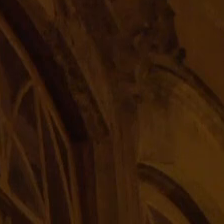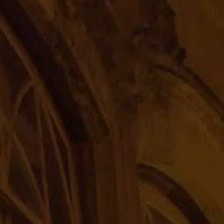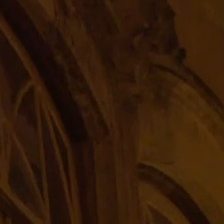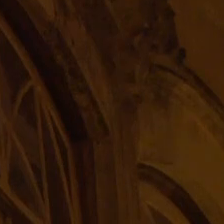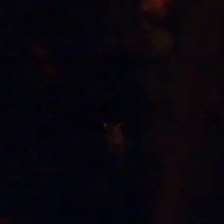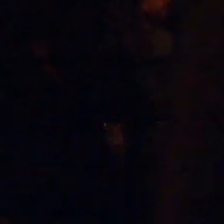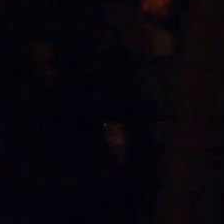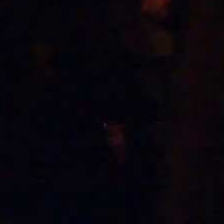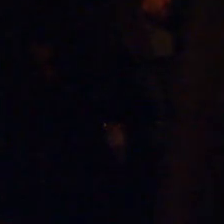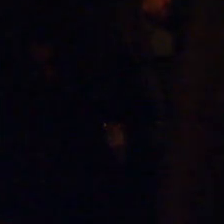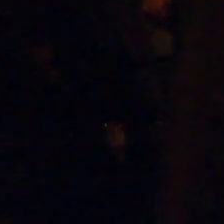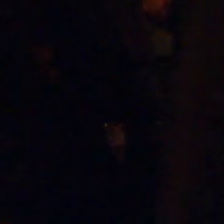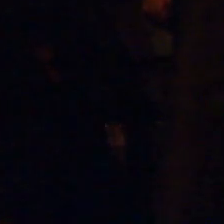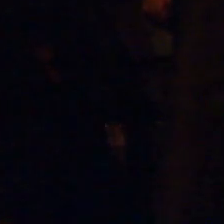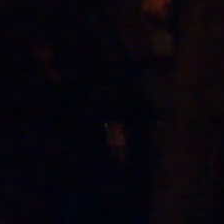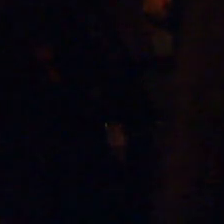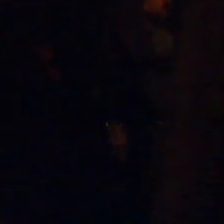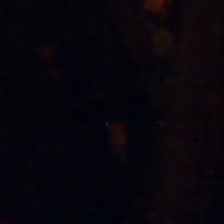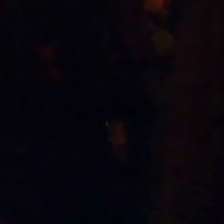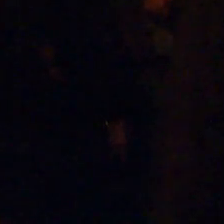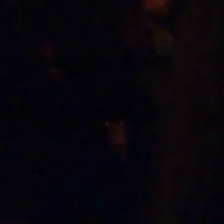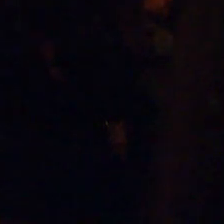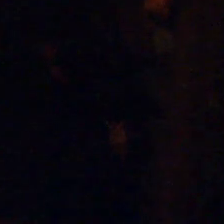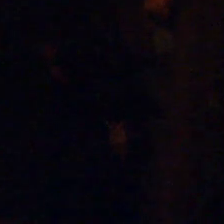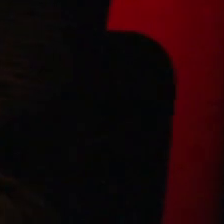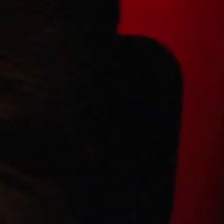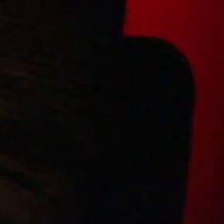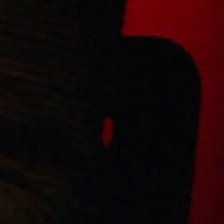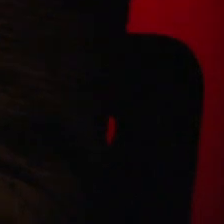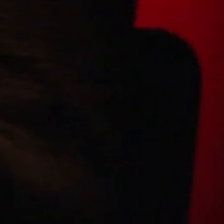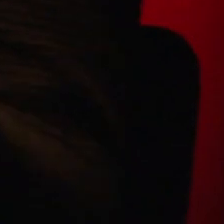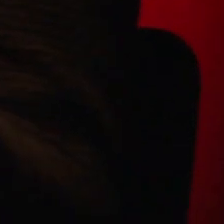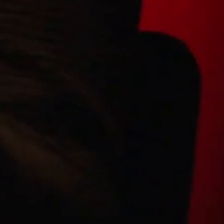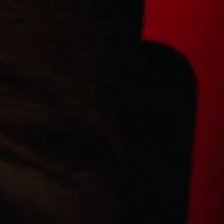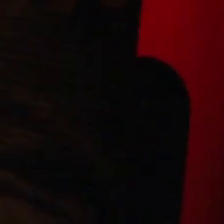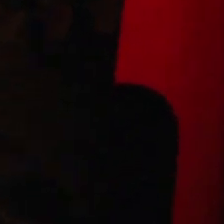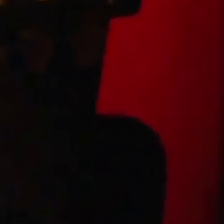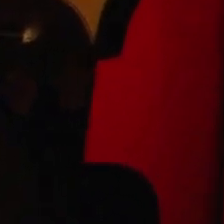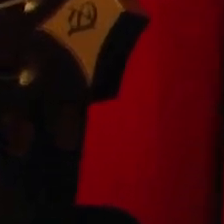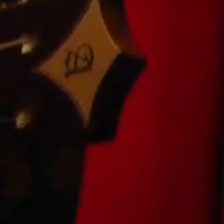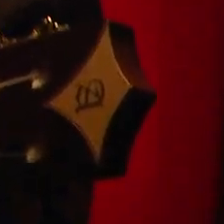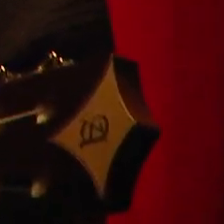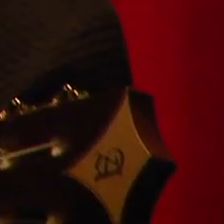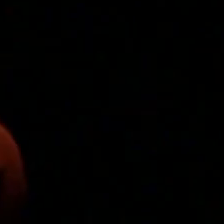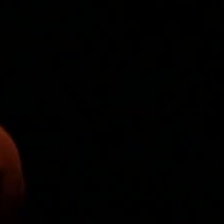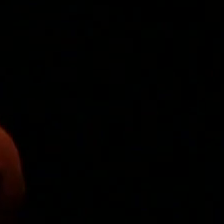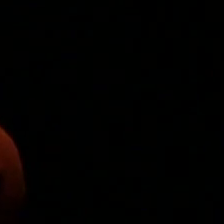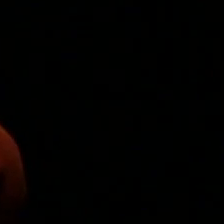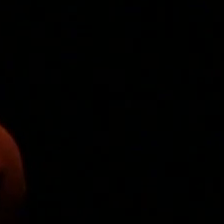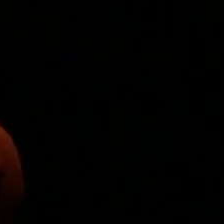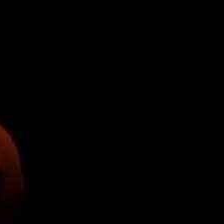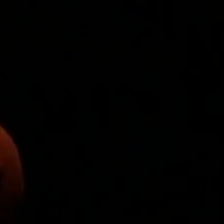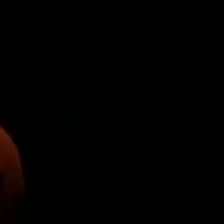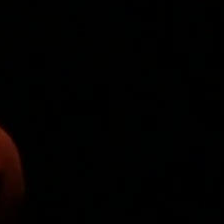away, away above the moon. So far I cannot say that